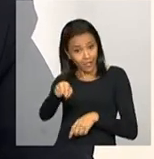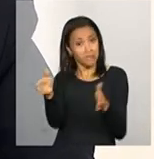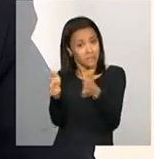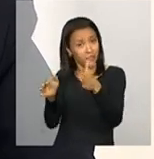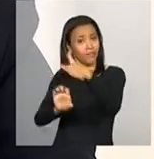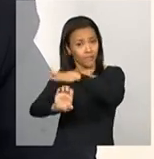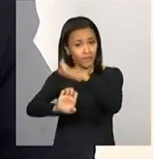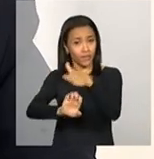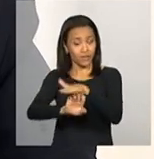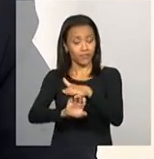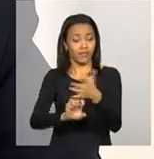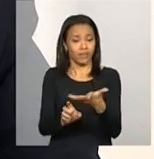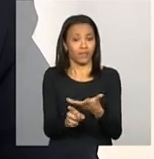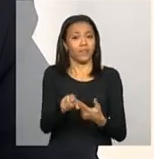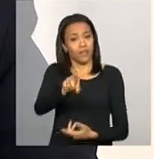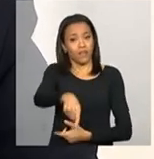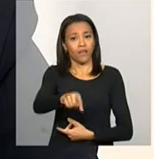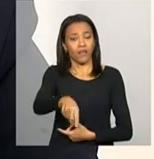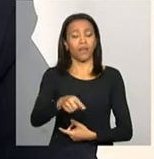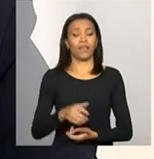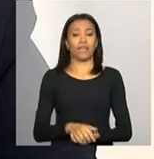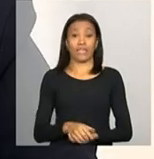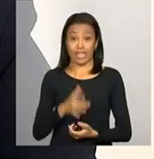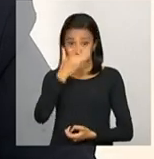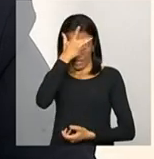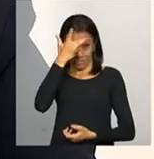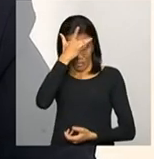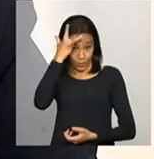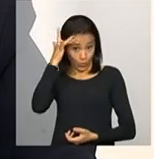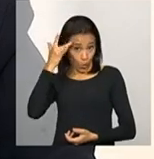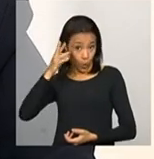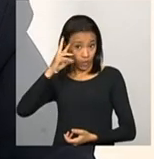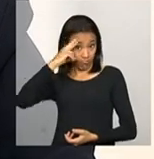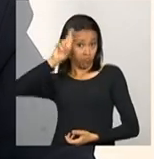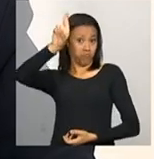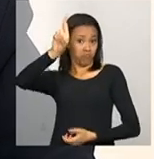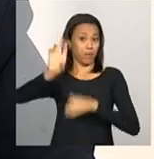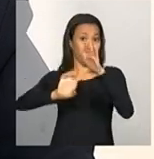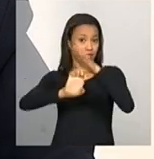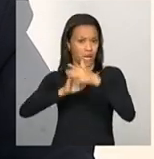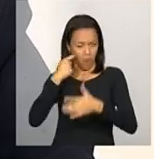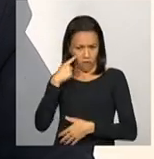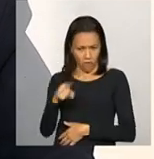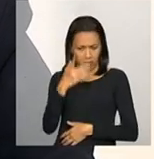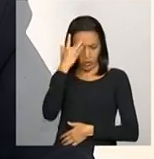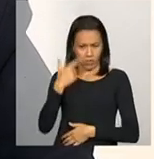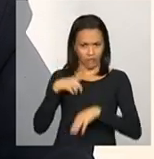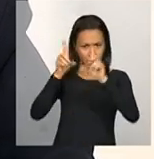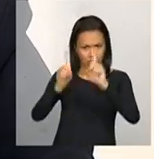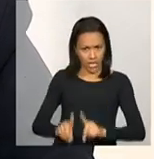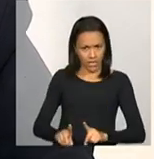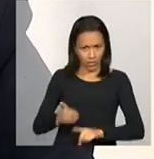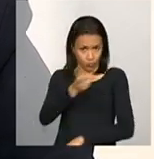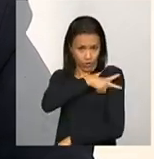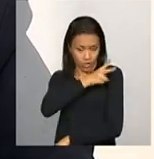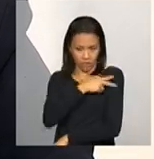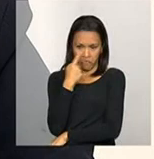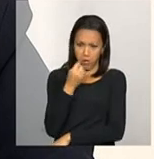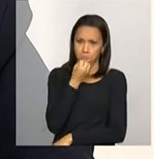uma possibilidade desses empresários conhecerem o potencial de trabalho das pessoas com